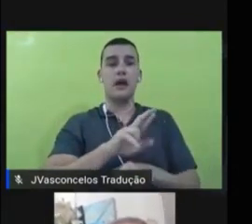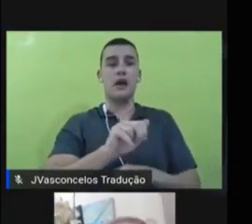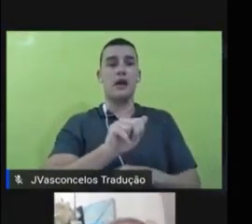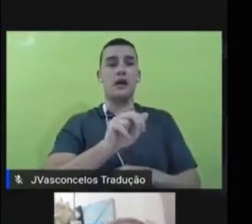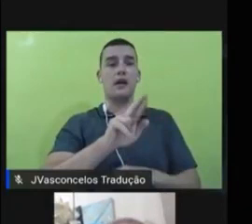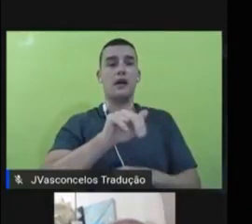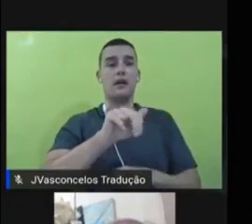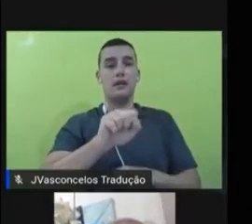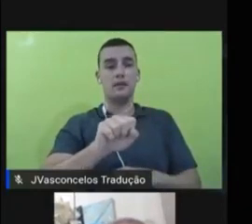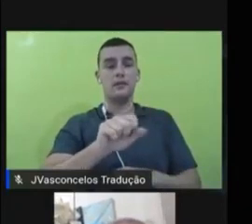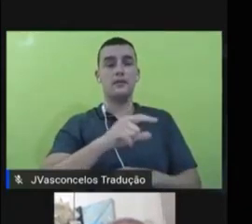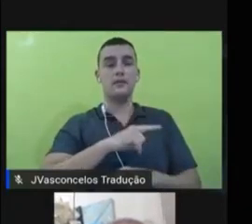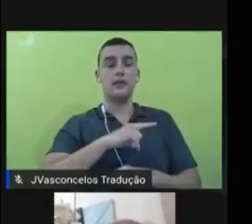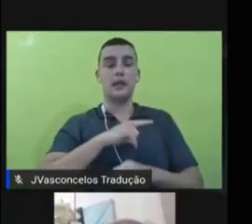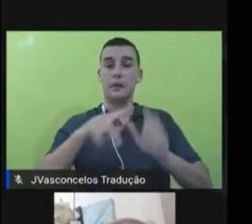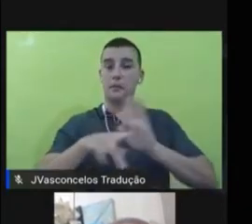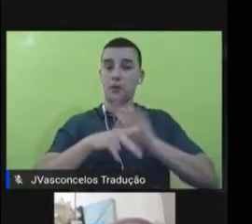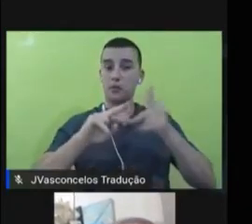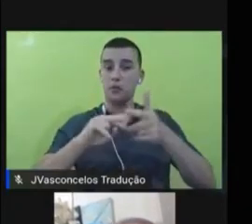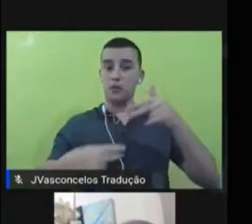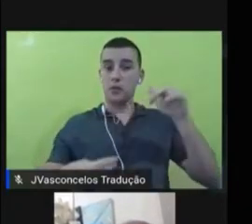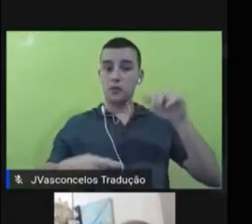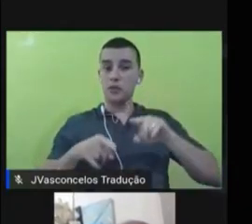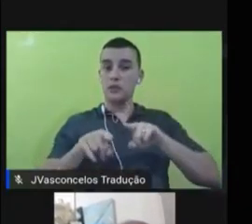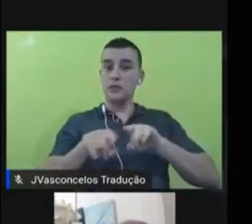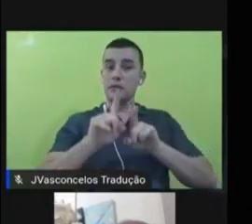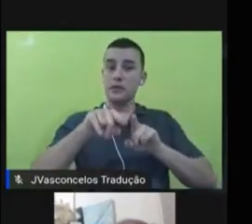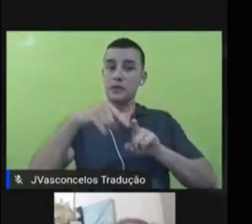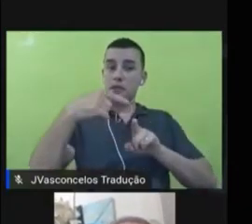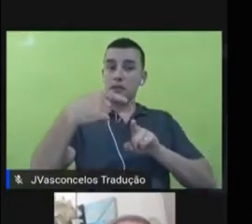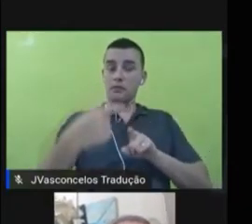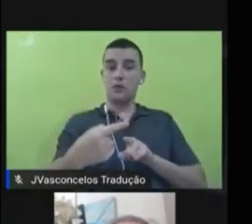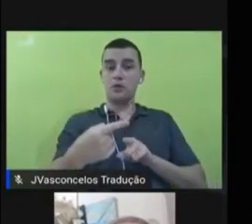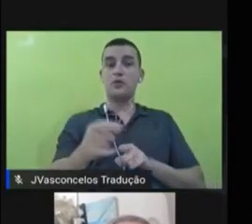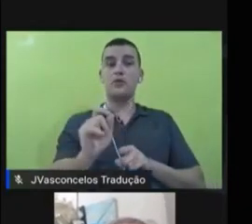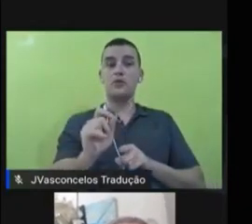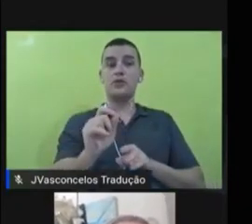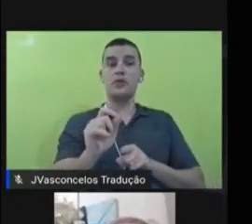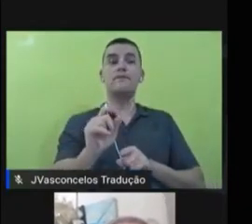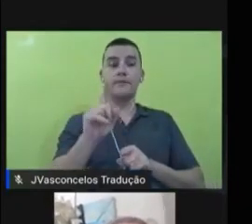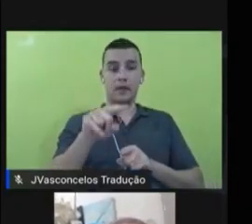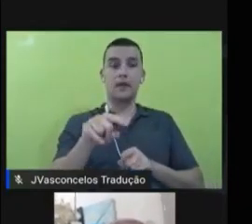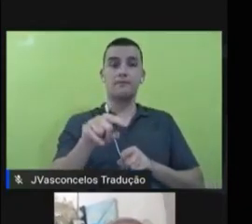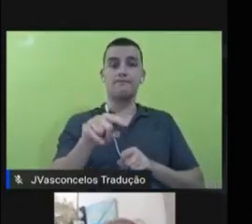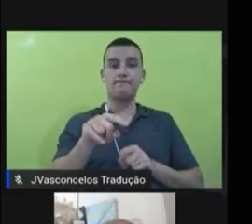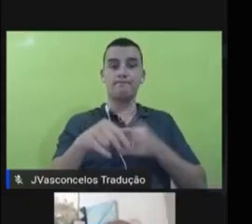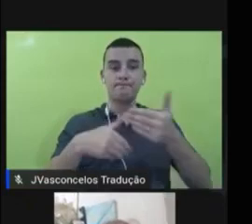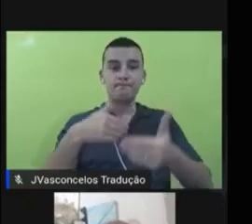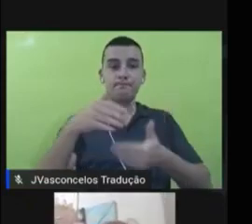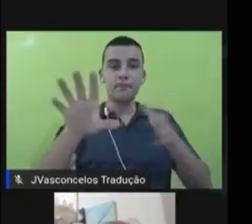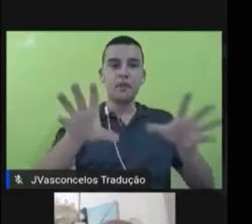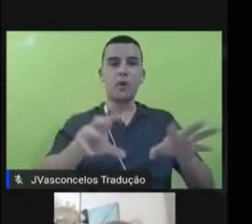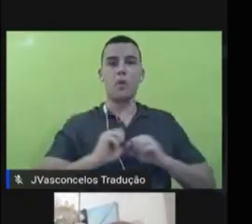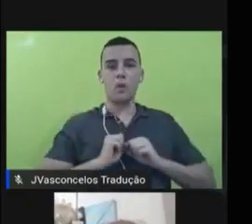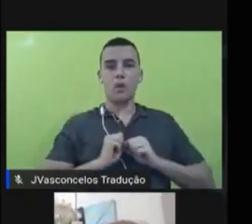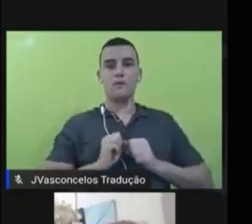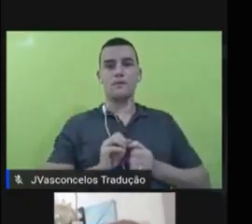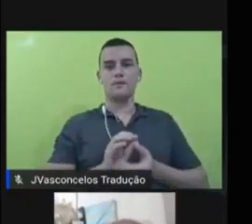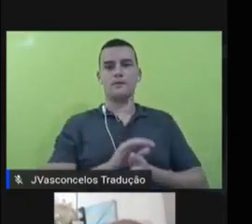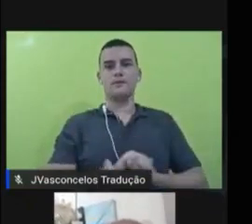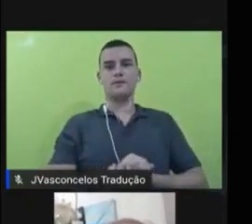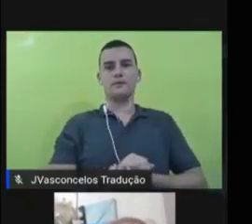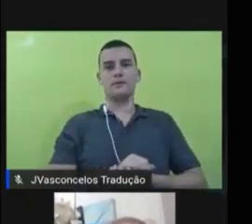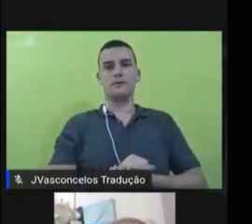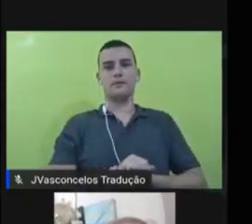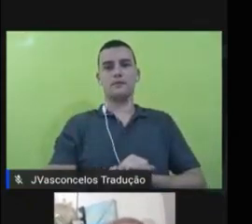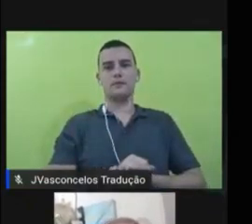como adquiridas também, que podem fazer parte dessas necessidades especiais de saúde. Então, o leque é muito